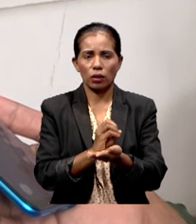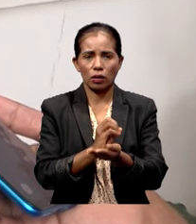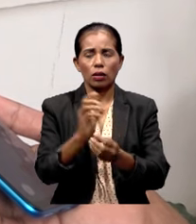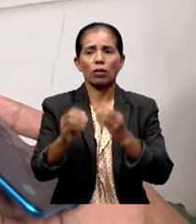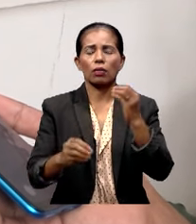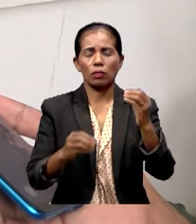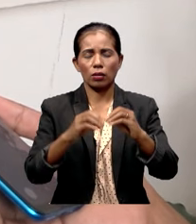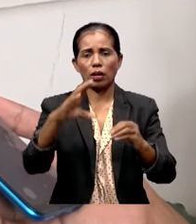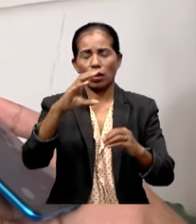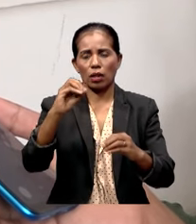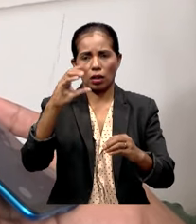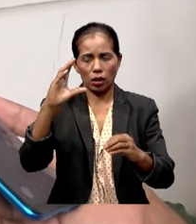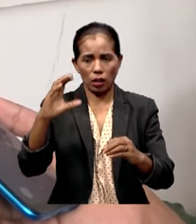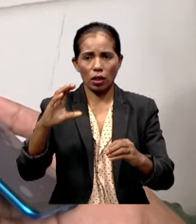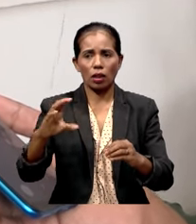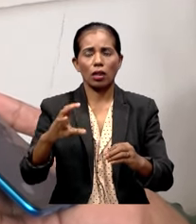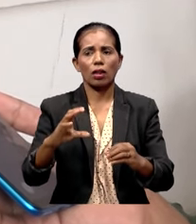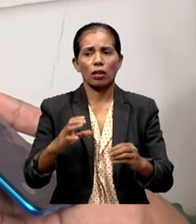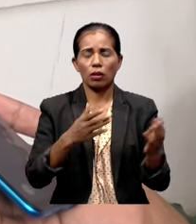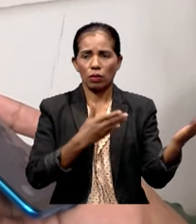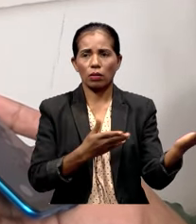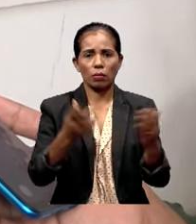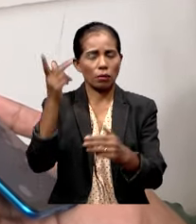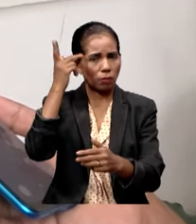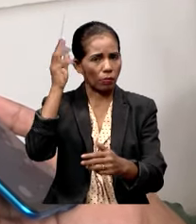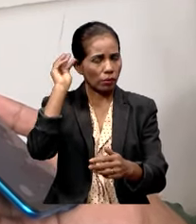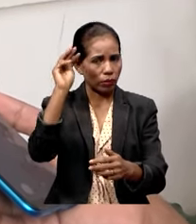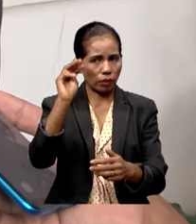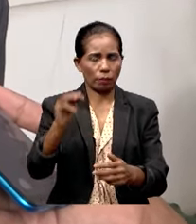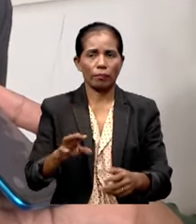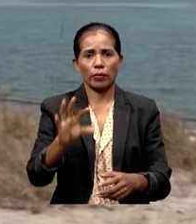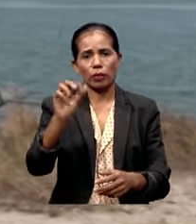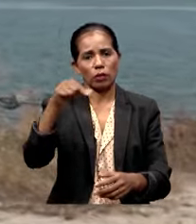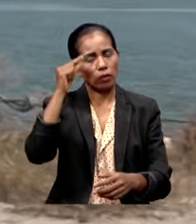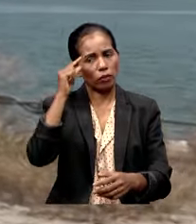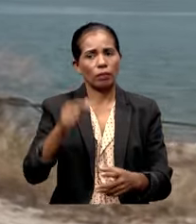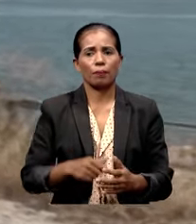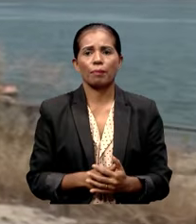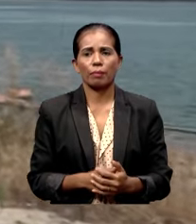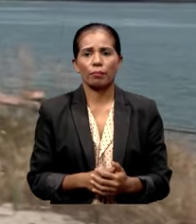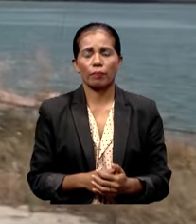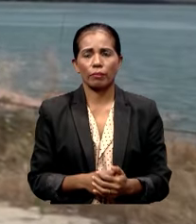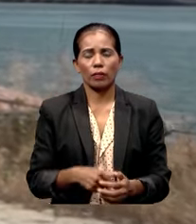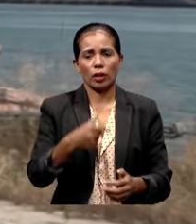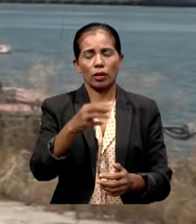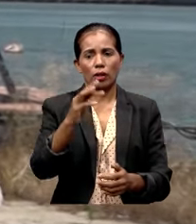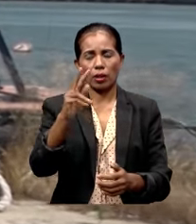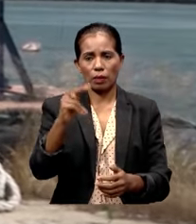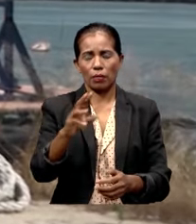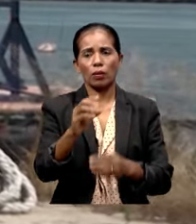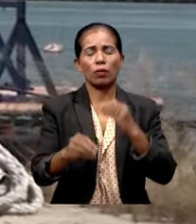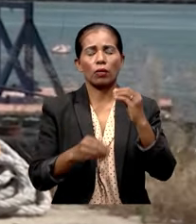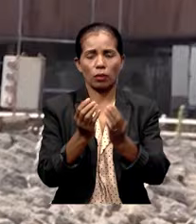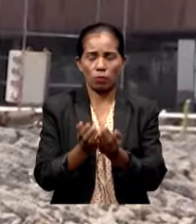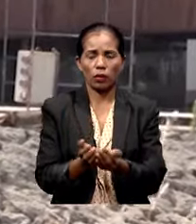de comissão, né, para comissão, né, mas se relata mais o excelente primeiro-ministro e a nona governo. Além de ne, Giamen Mos confirma com a